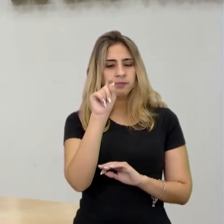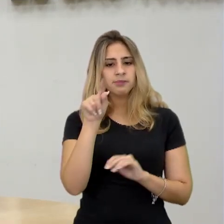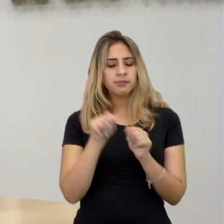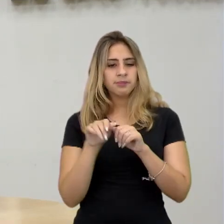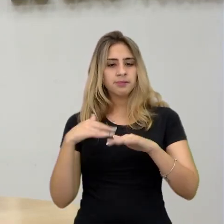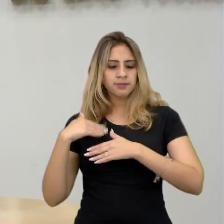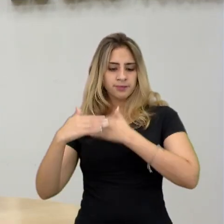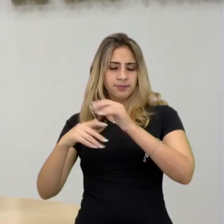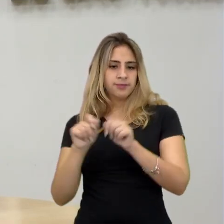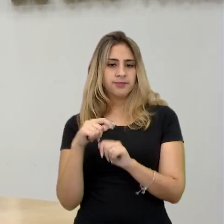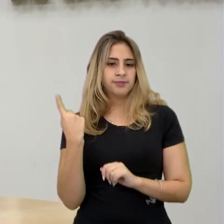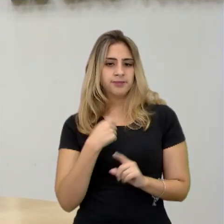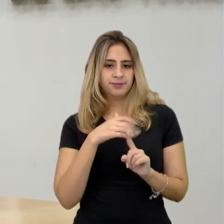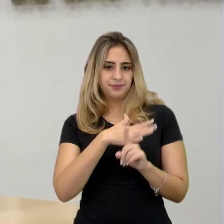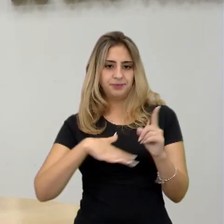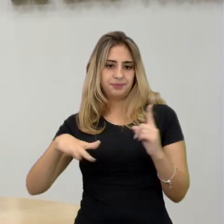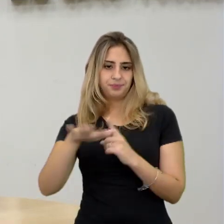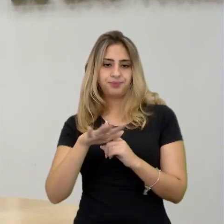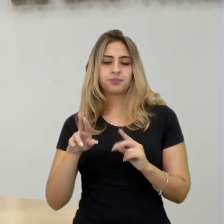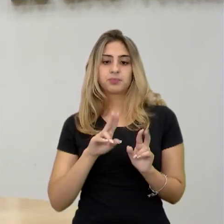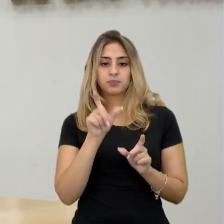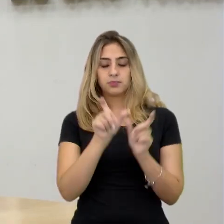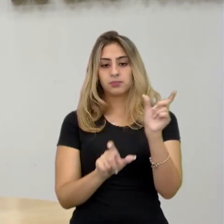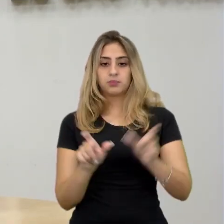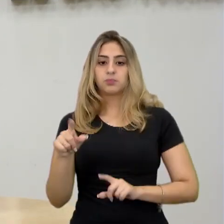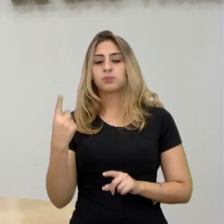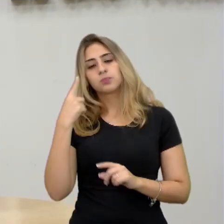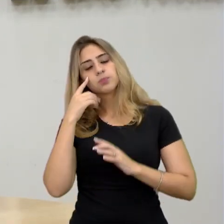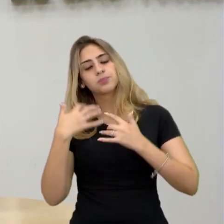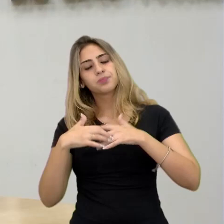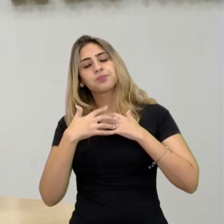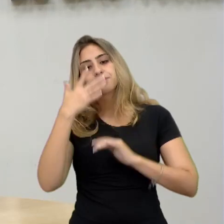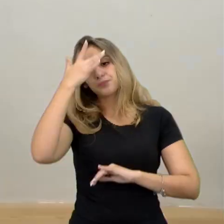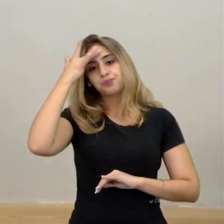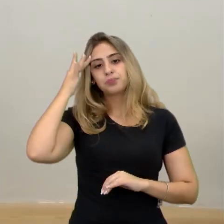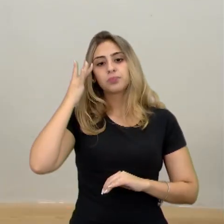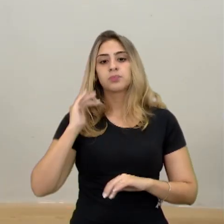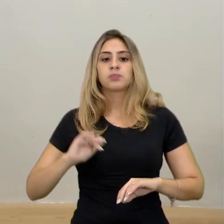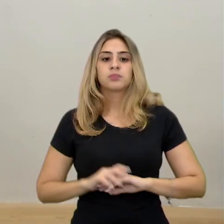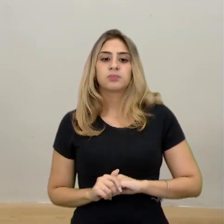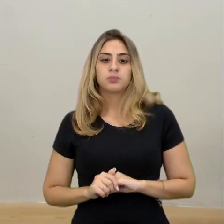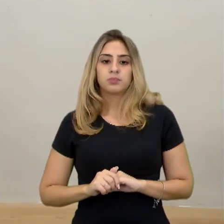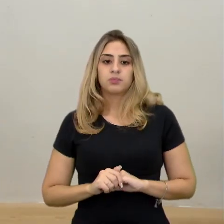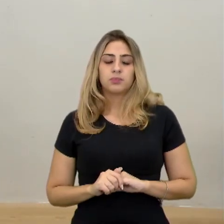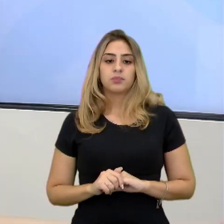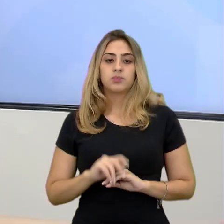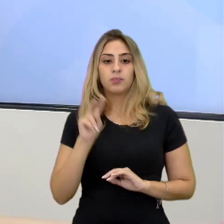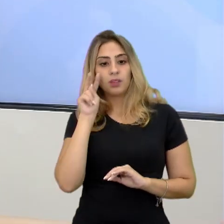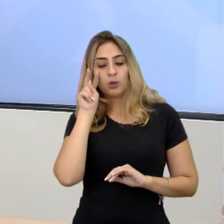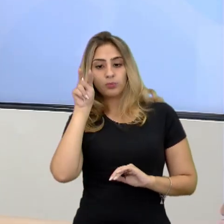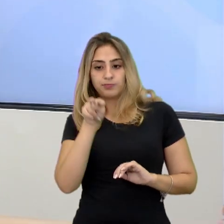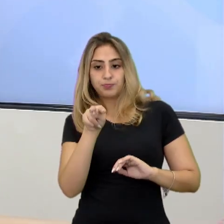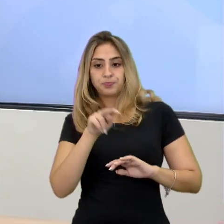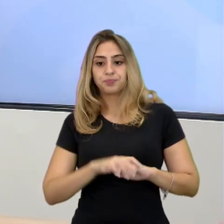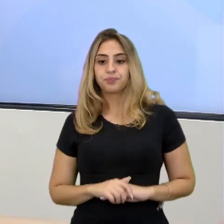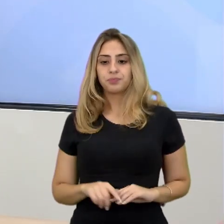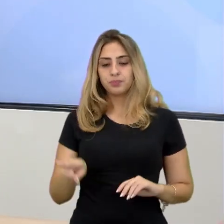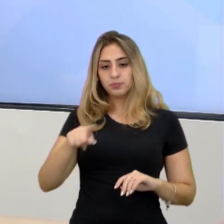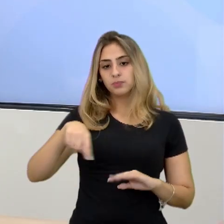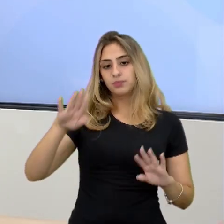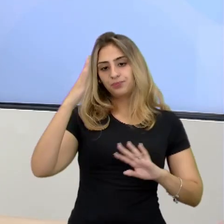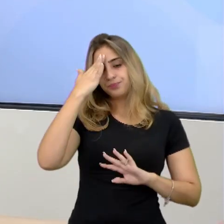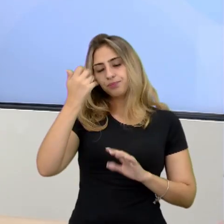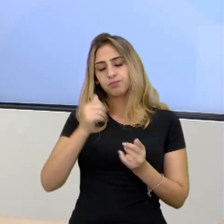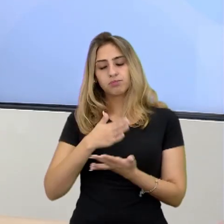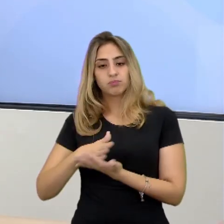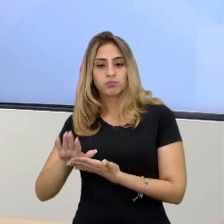causa, né, na sociedade, no indivíduo, no pensamento das pessoas. Exatamente. Então, olha só. Vocês já sabem que tem que